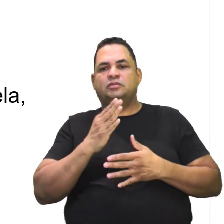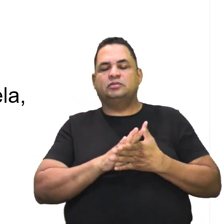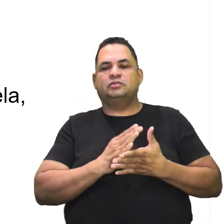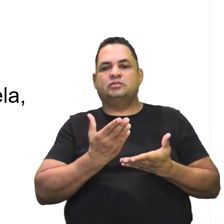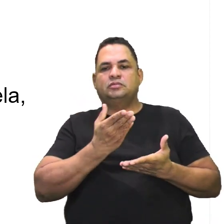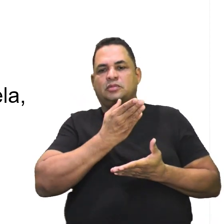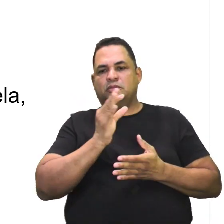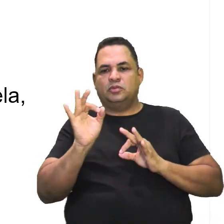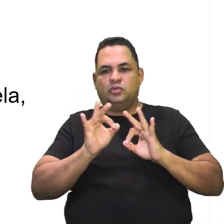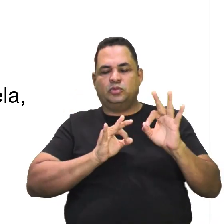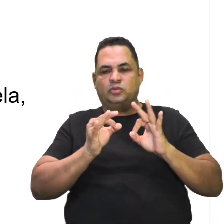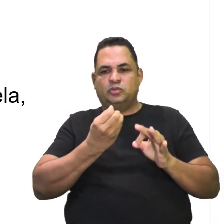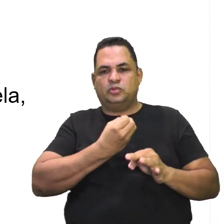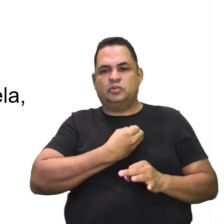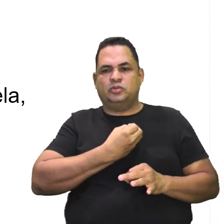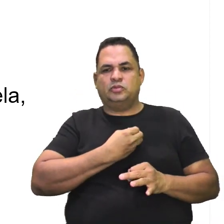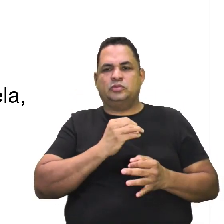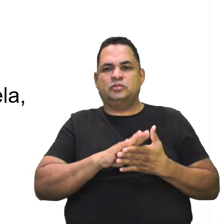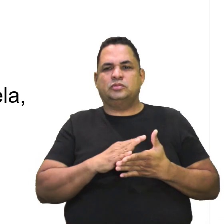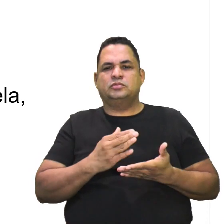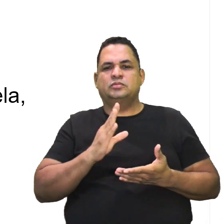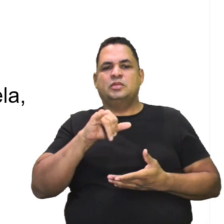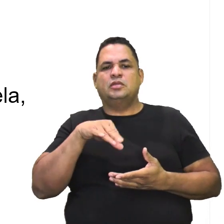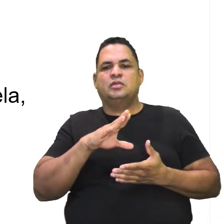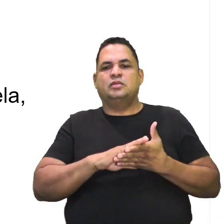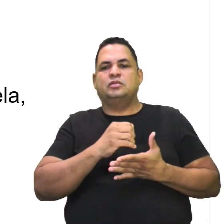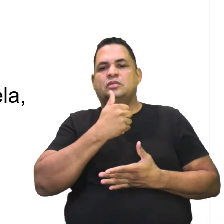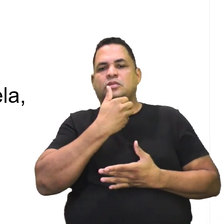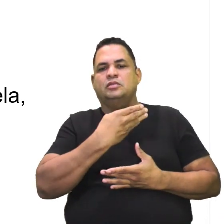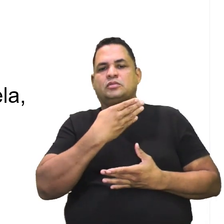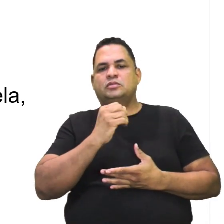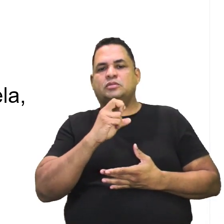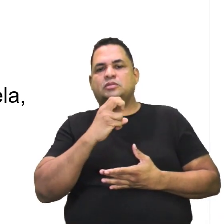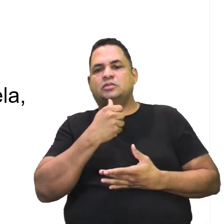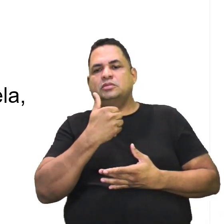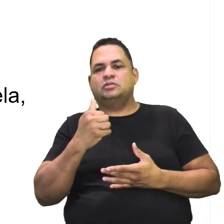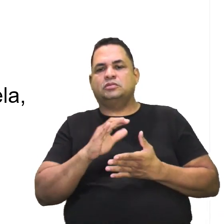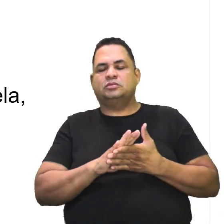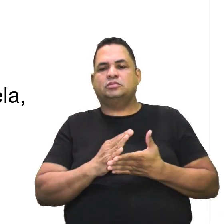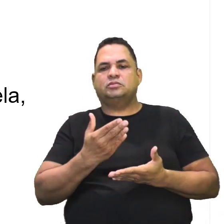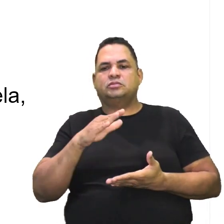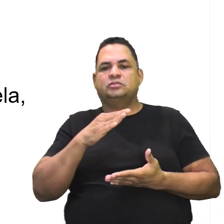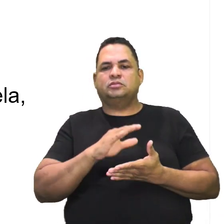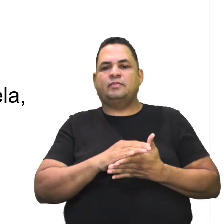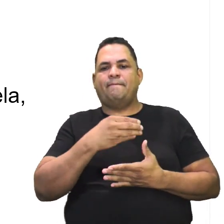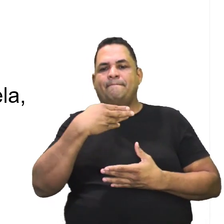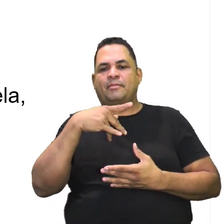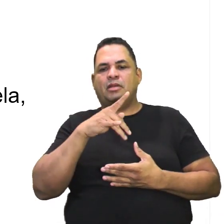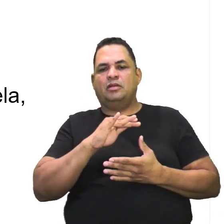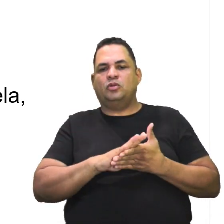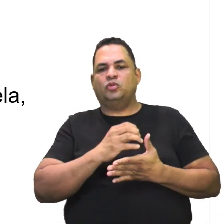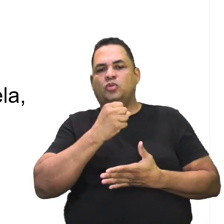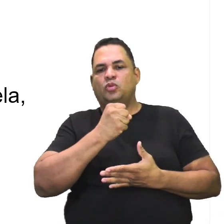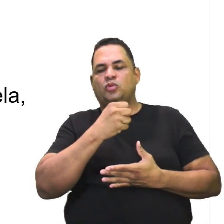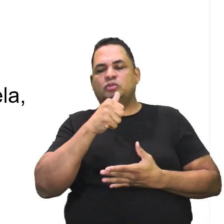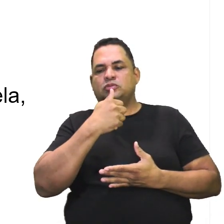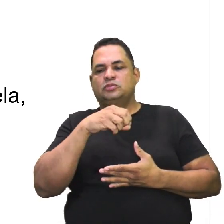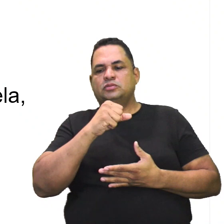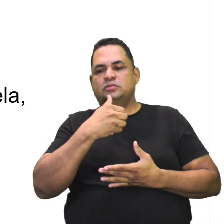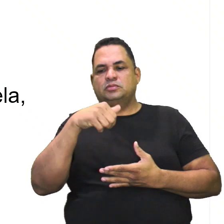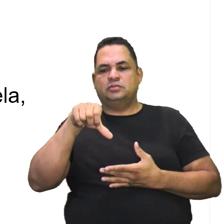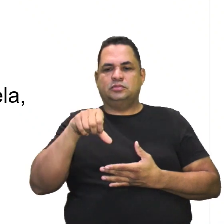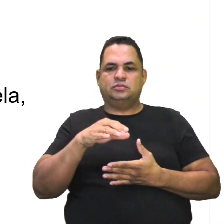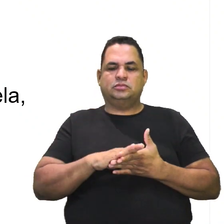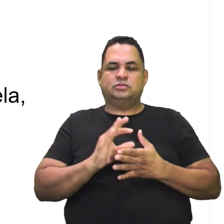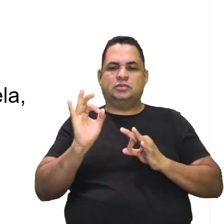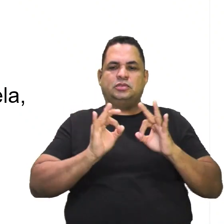colocar os valores em ordem, ó, para Marco, 14, 15, 16, a mediana foi 15. Para o Paulo, 8, 18, 19,